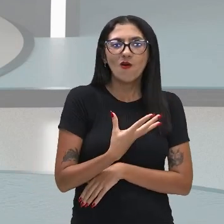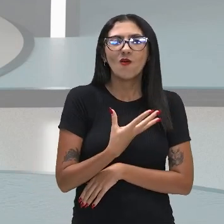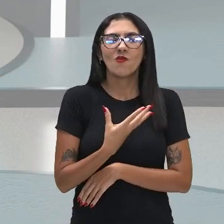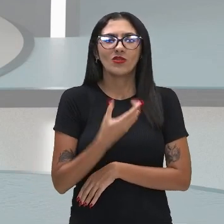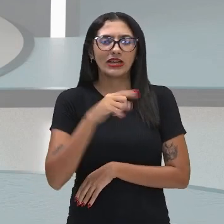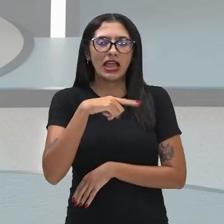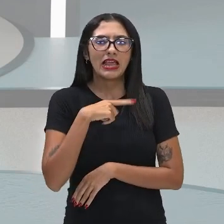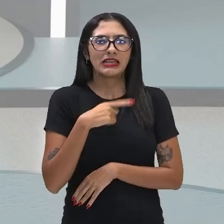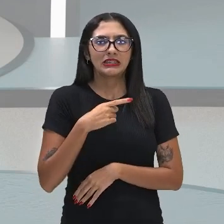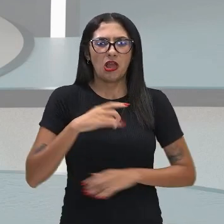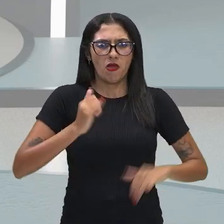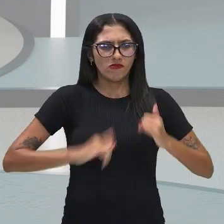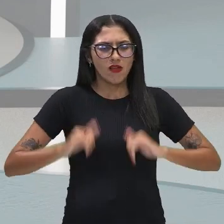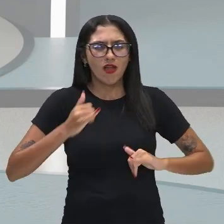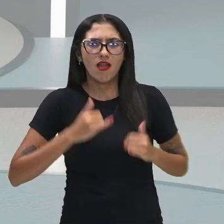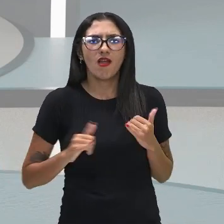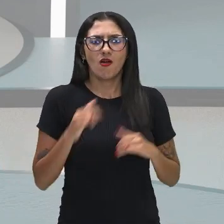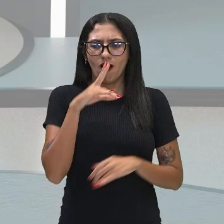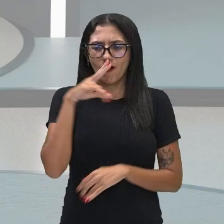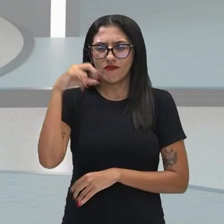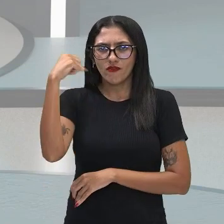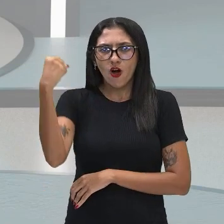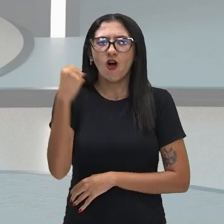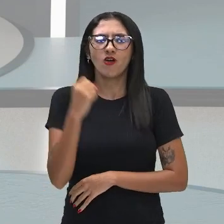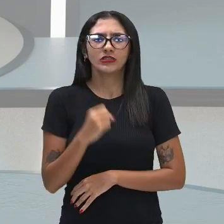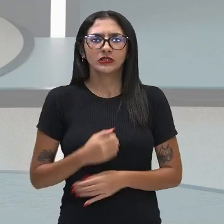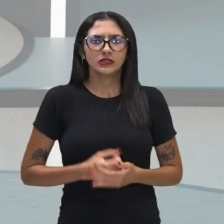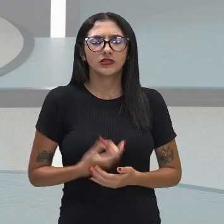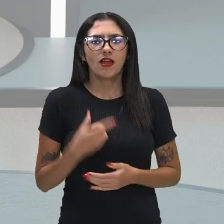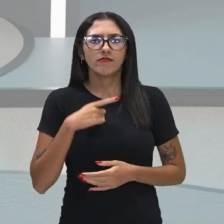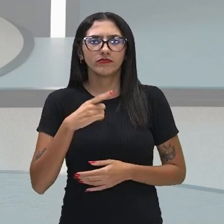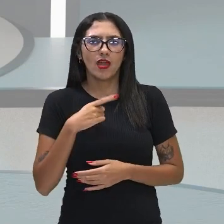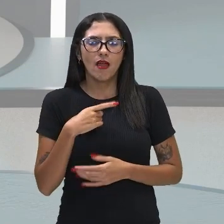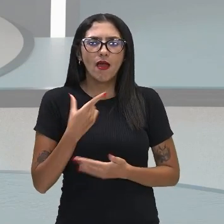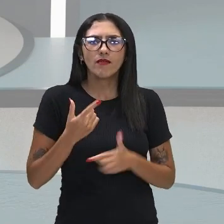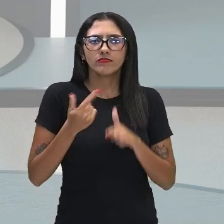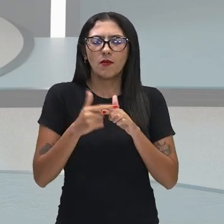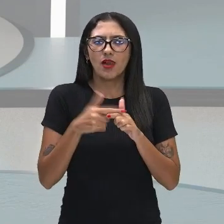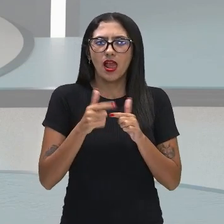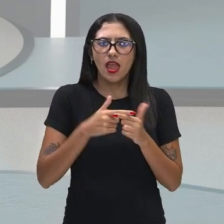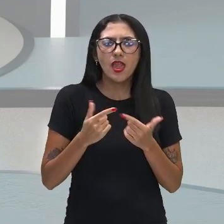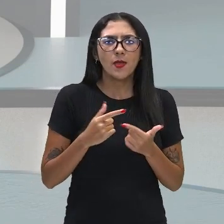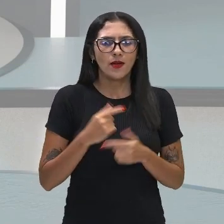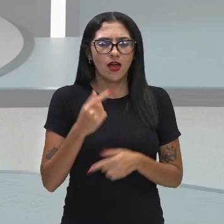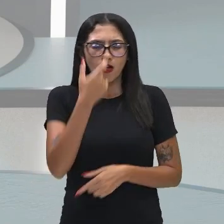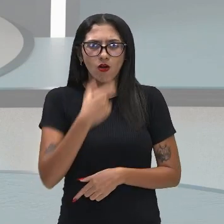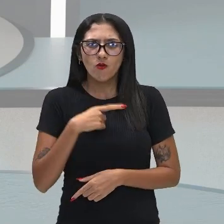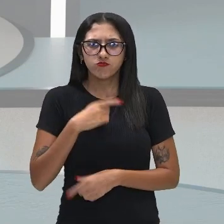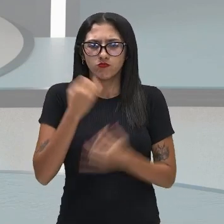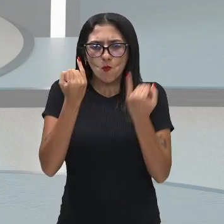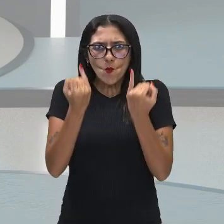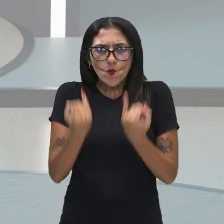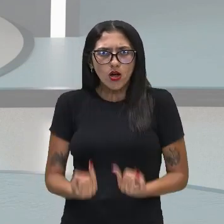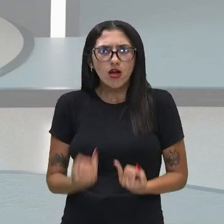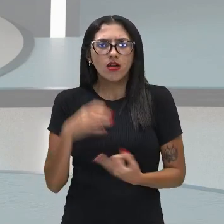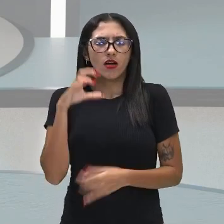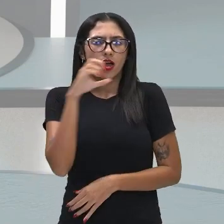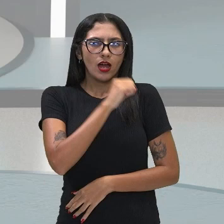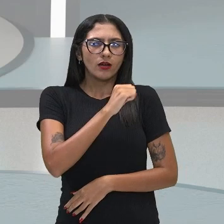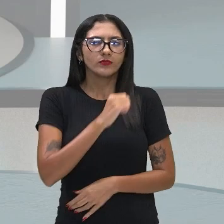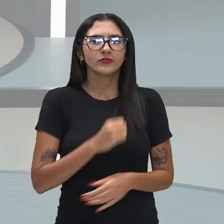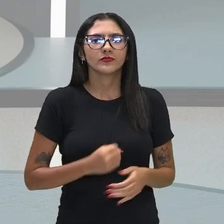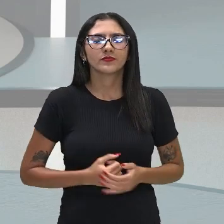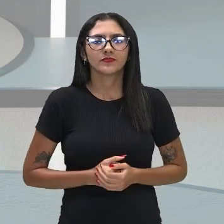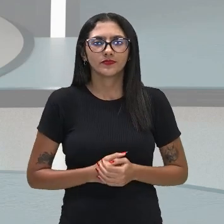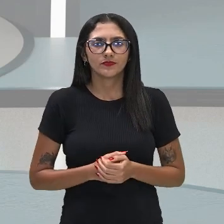dar uma potência, vai aumentar a massa muscular, vai diminuir o meu inchaço, né? Vou reduzir meu peso, né? Igual o